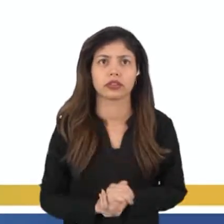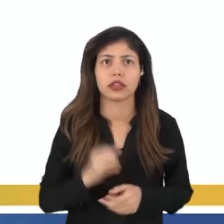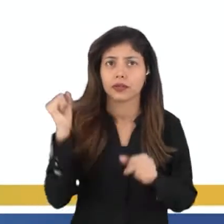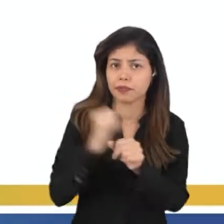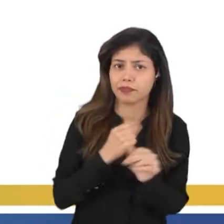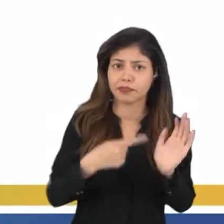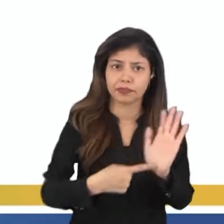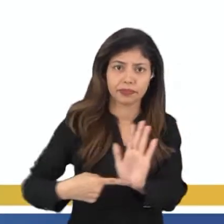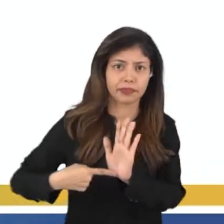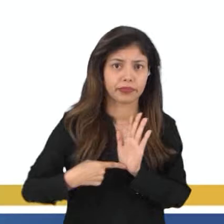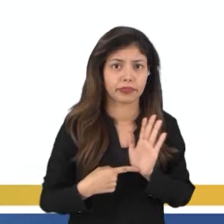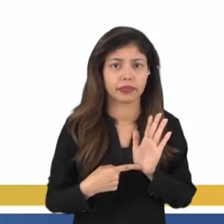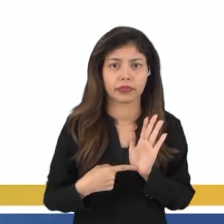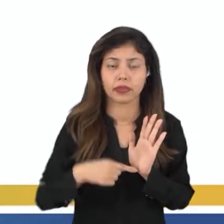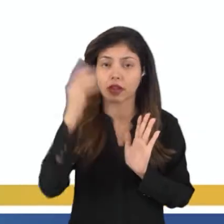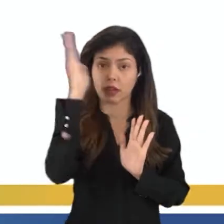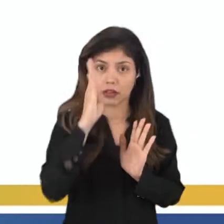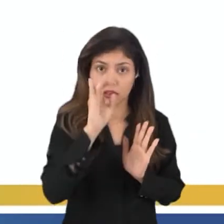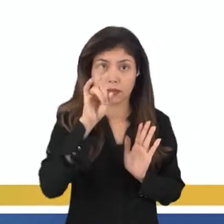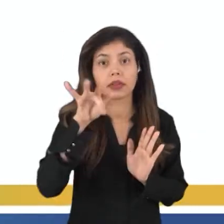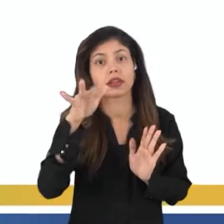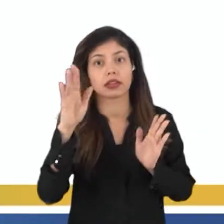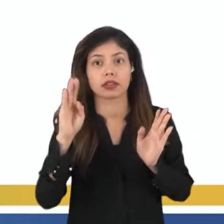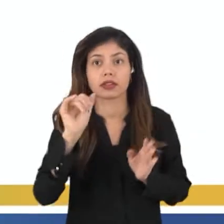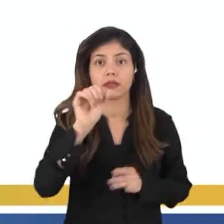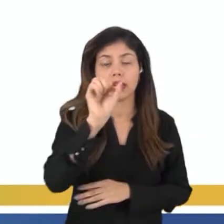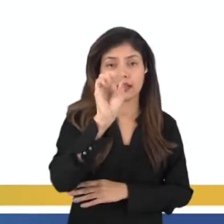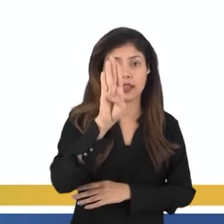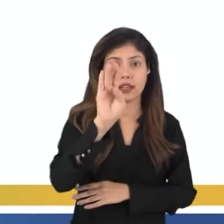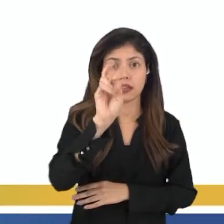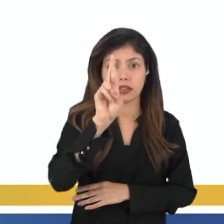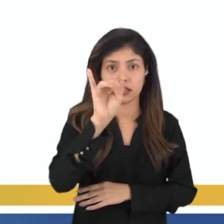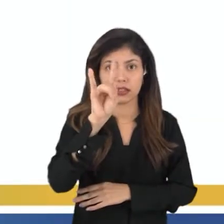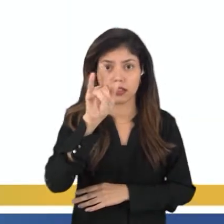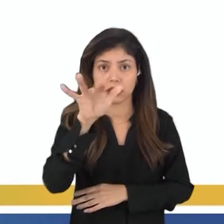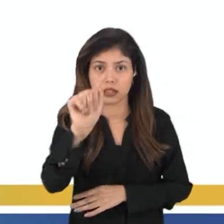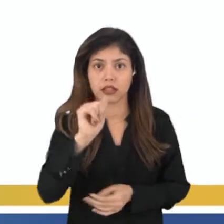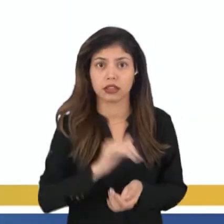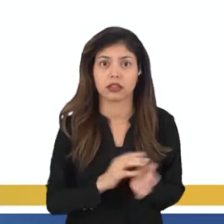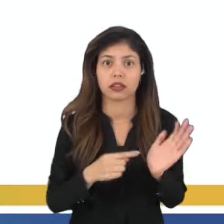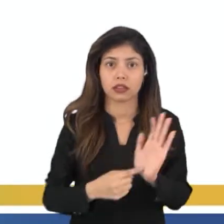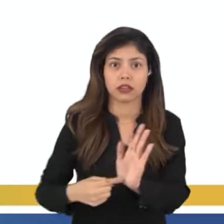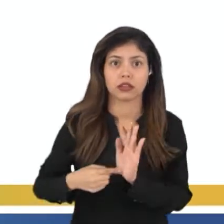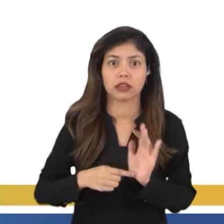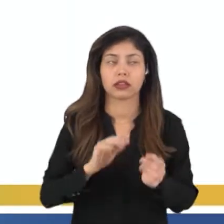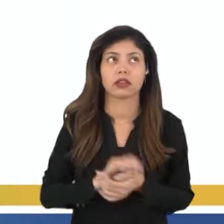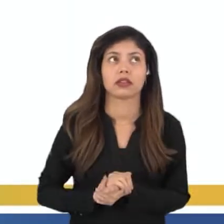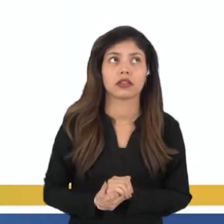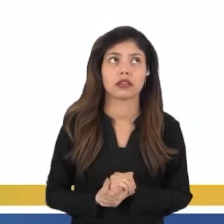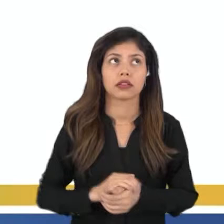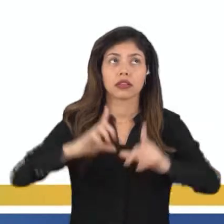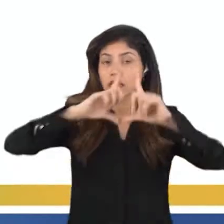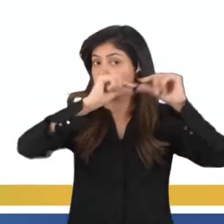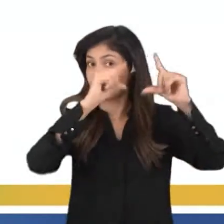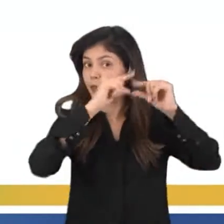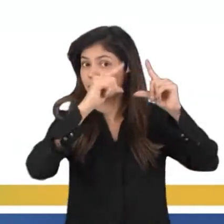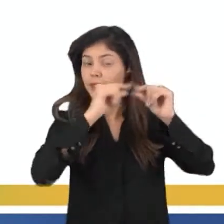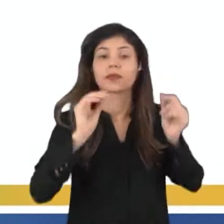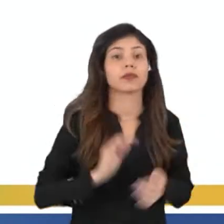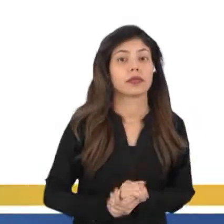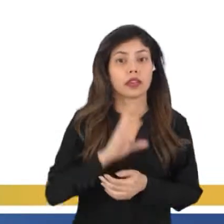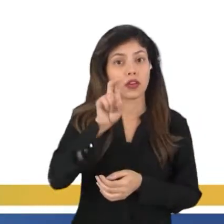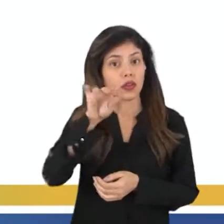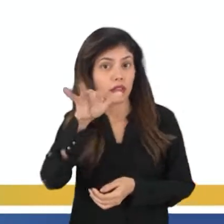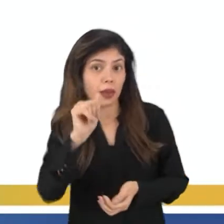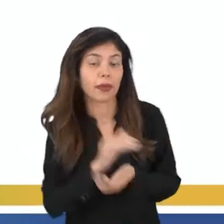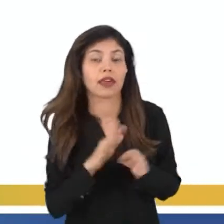da capital Brasília, assim também como Belém-Brasília, Cuiabá-Porto Velho e tantas